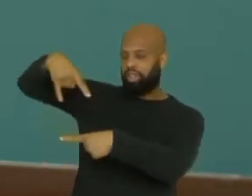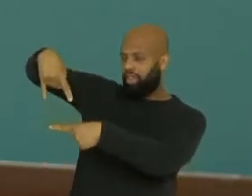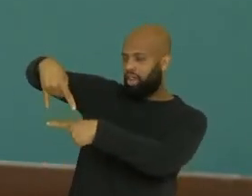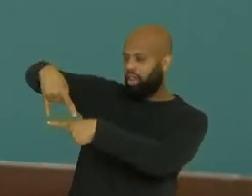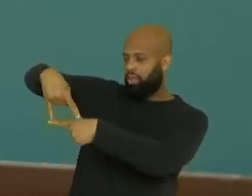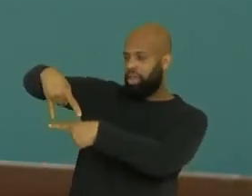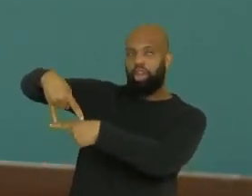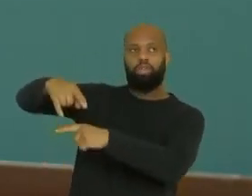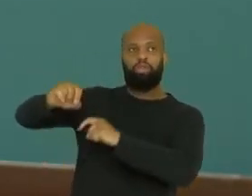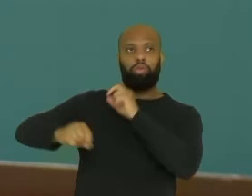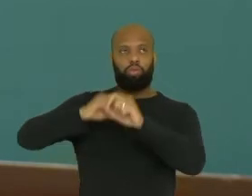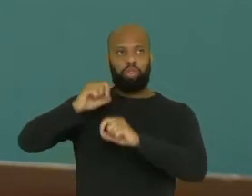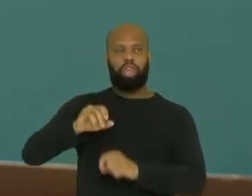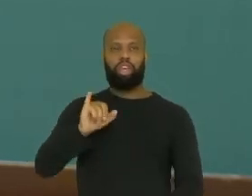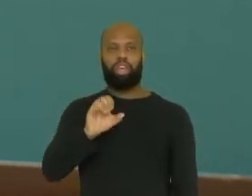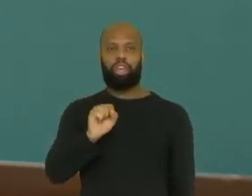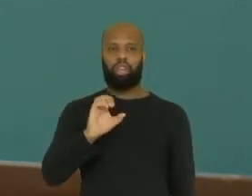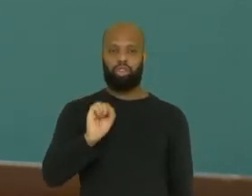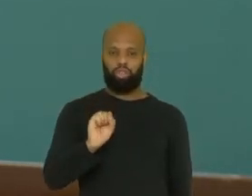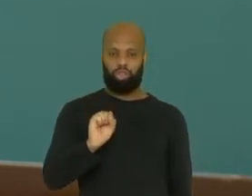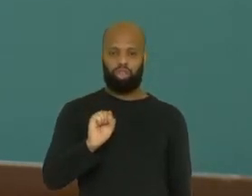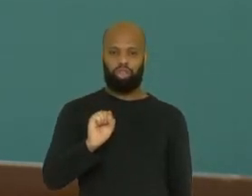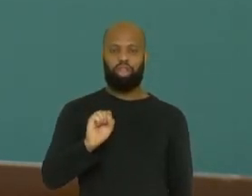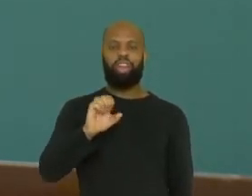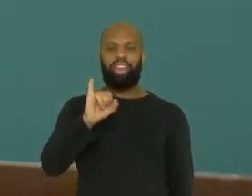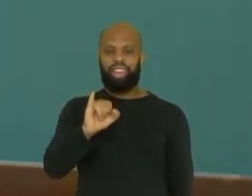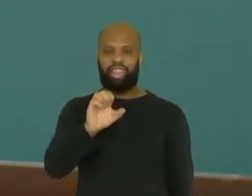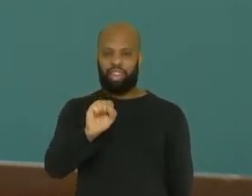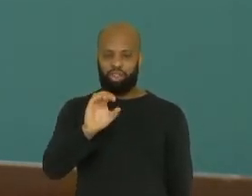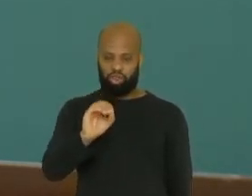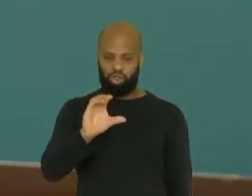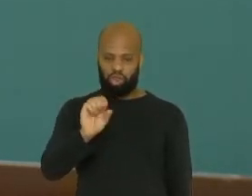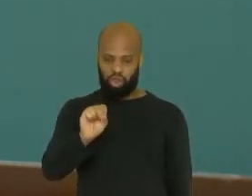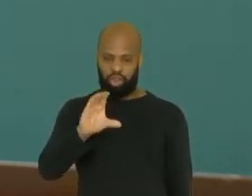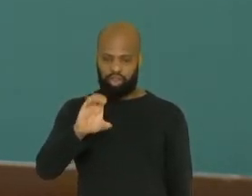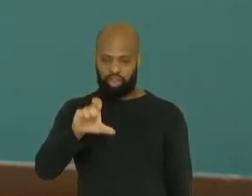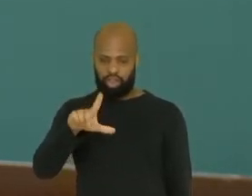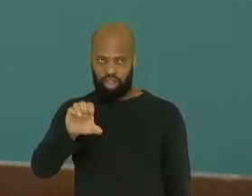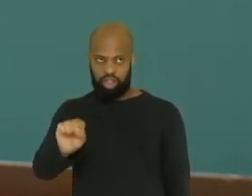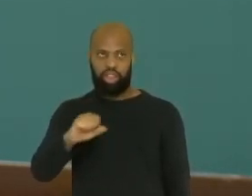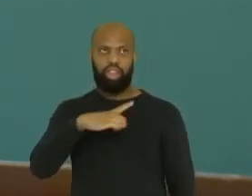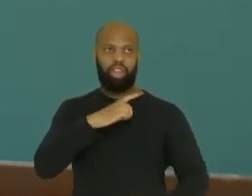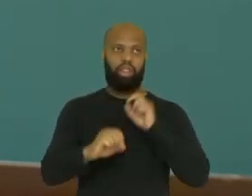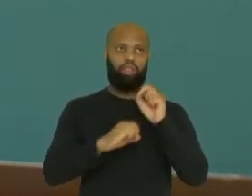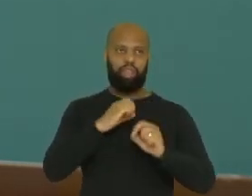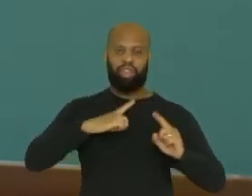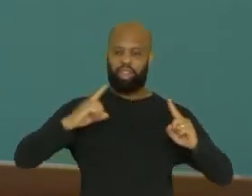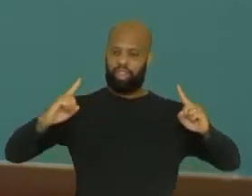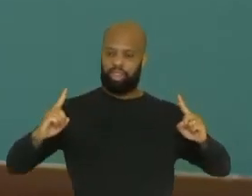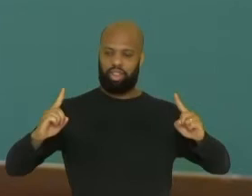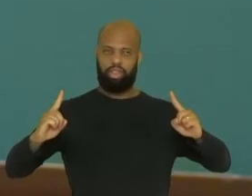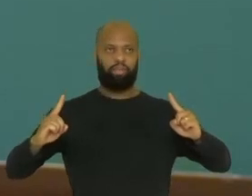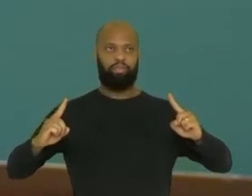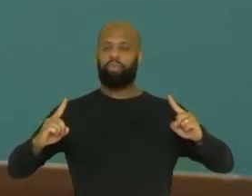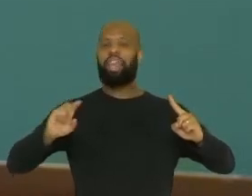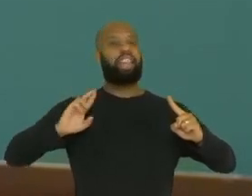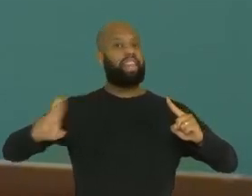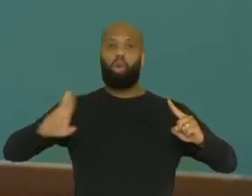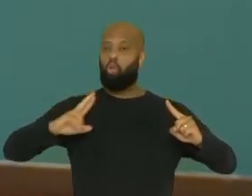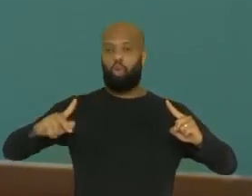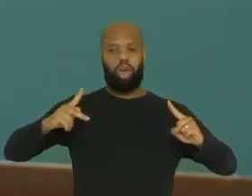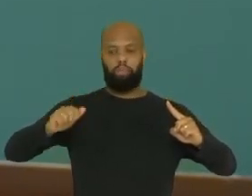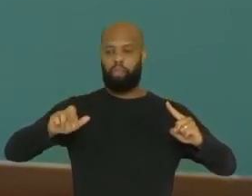o trapézio isósceles são esses dois lados aqui que não são Paralelos eles possuem